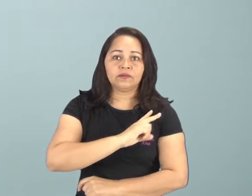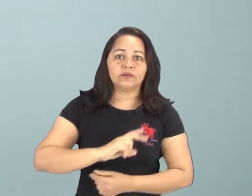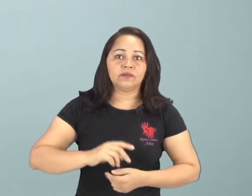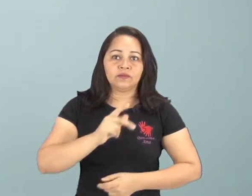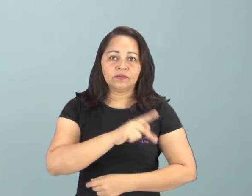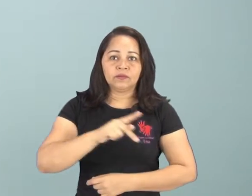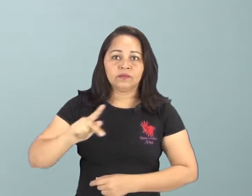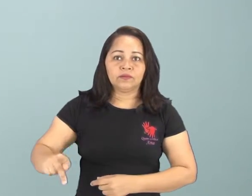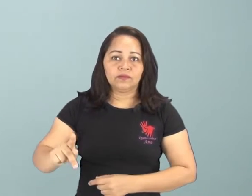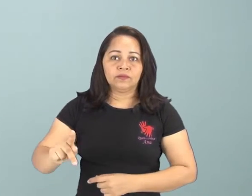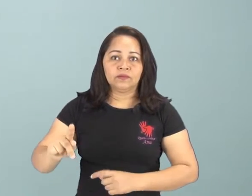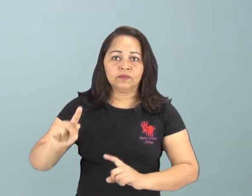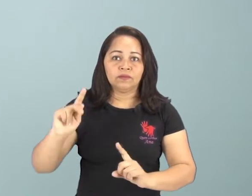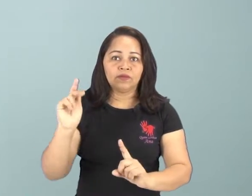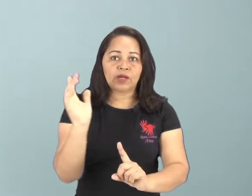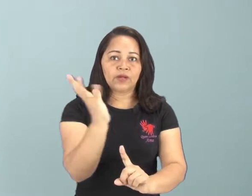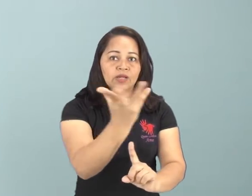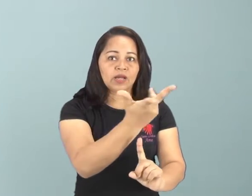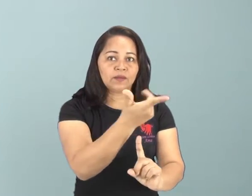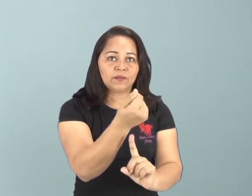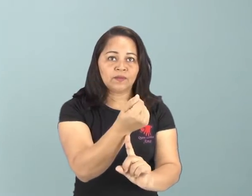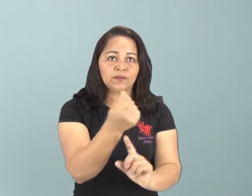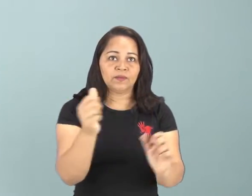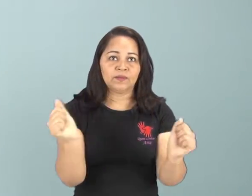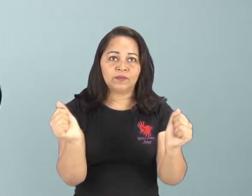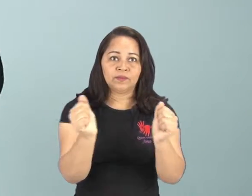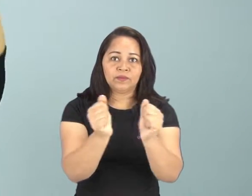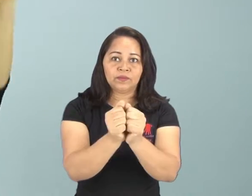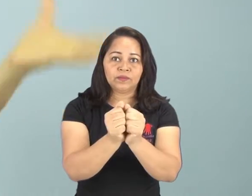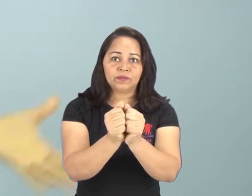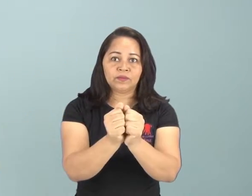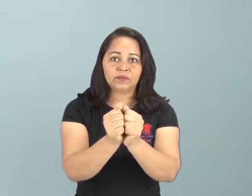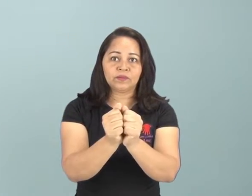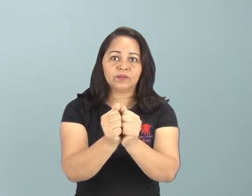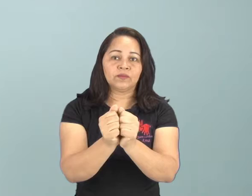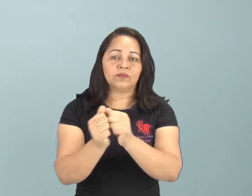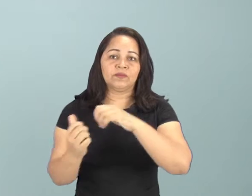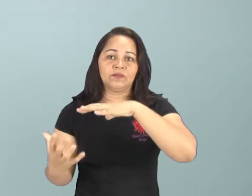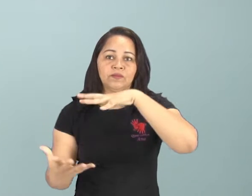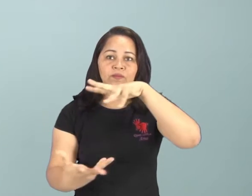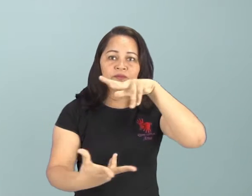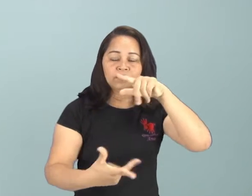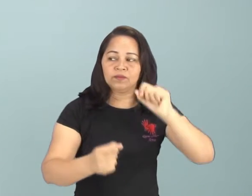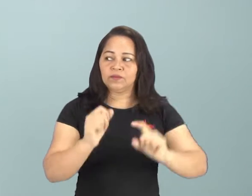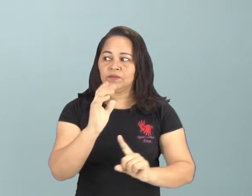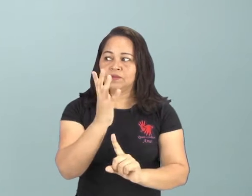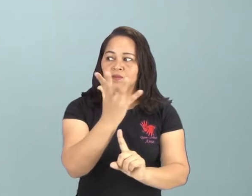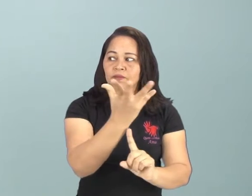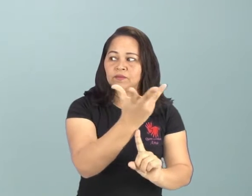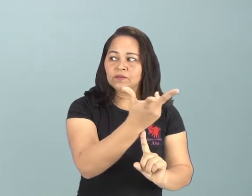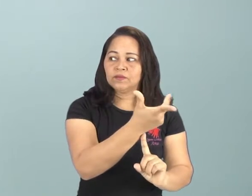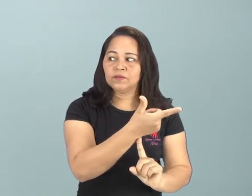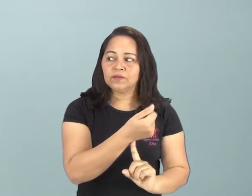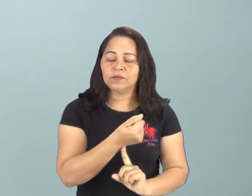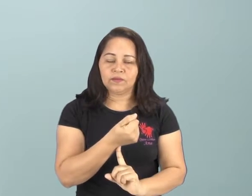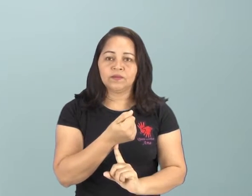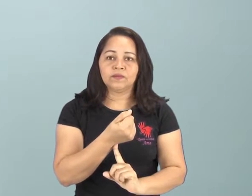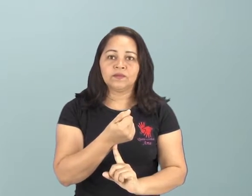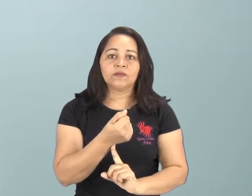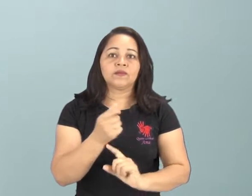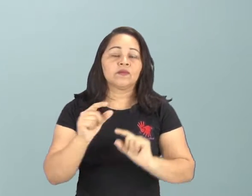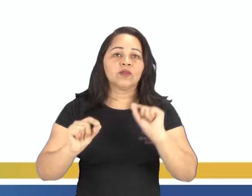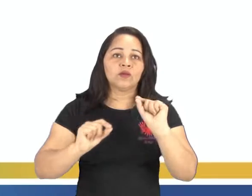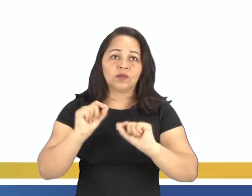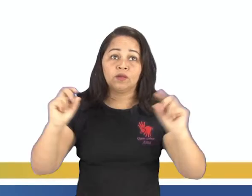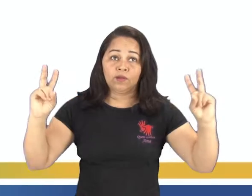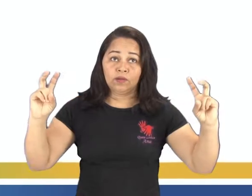de arte. Vamos juntos nessa aula, nesse mundo fantástico da arte, e hoje, especificamente, nós